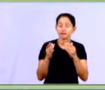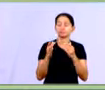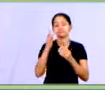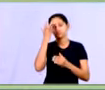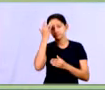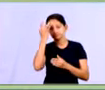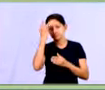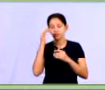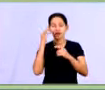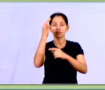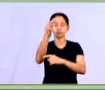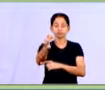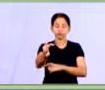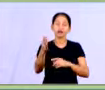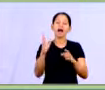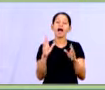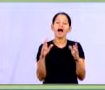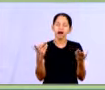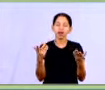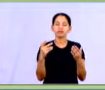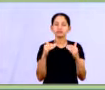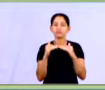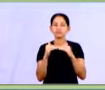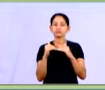deixa aqui uma observação,